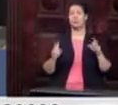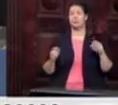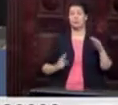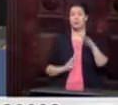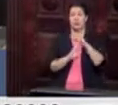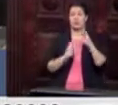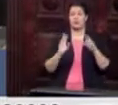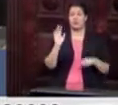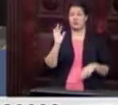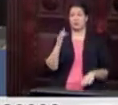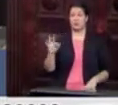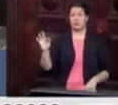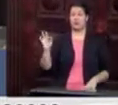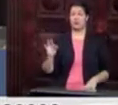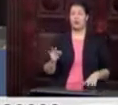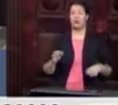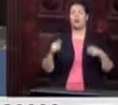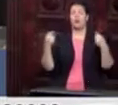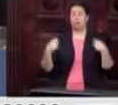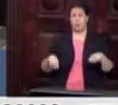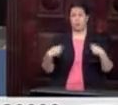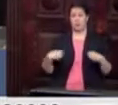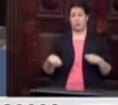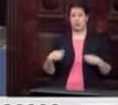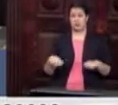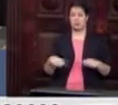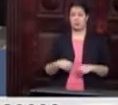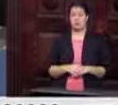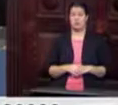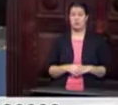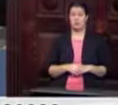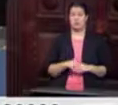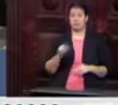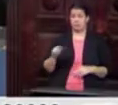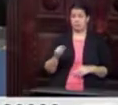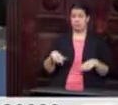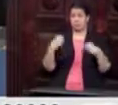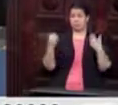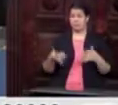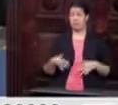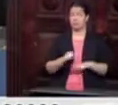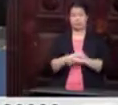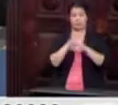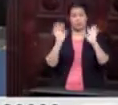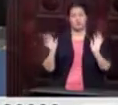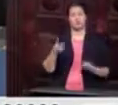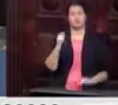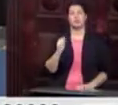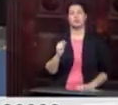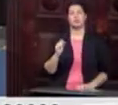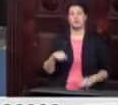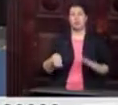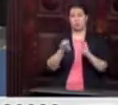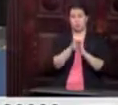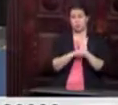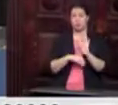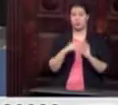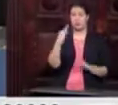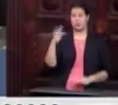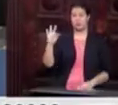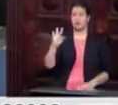Intervenção Federal quando ela é necessária. E ele coloca com muita clareza que a Constituição